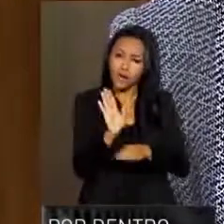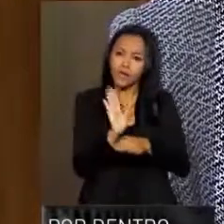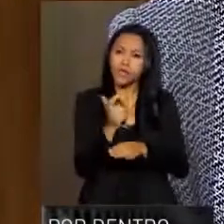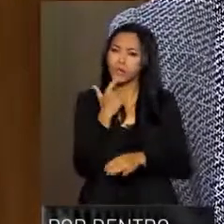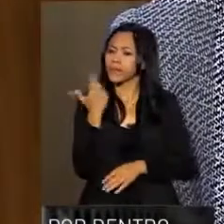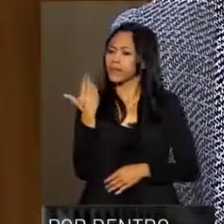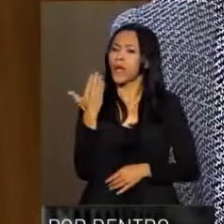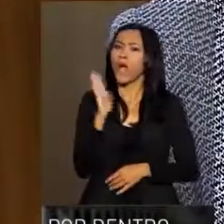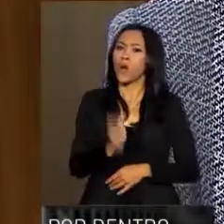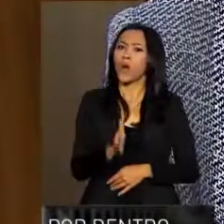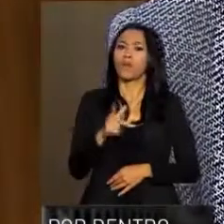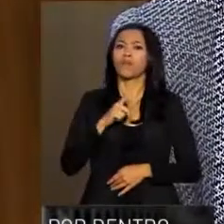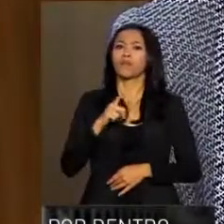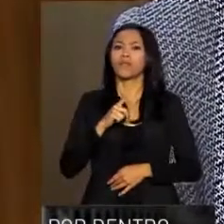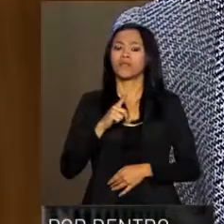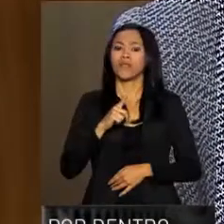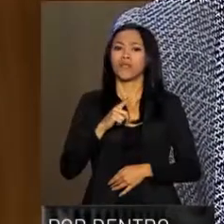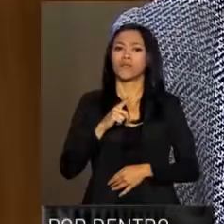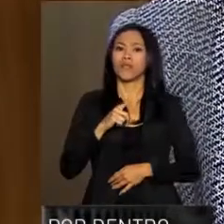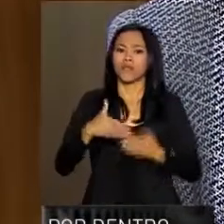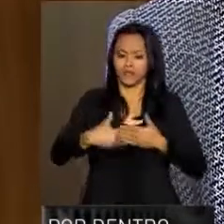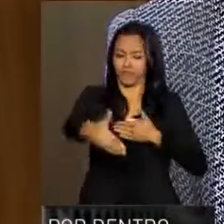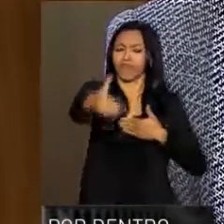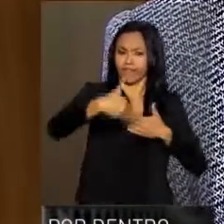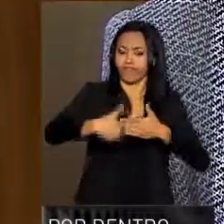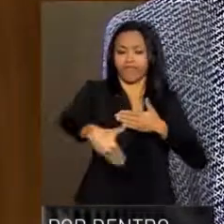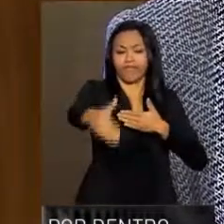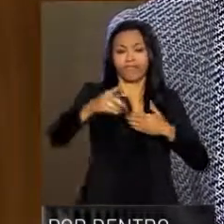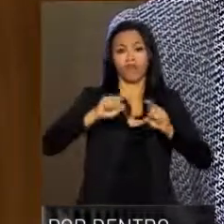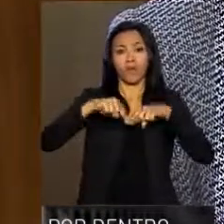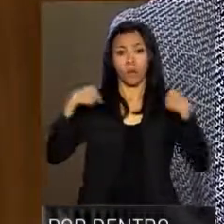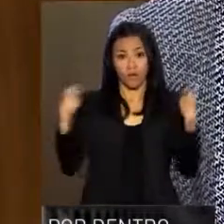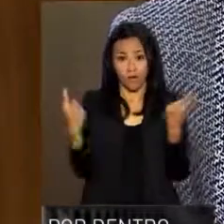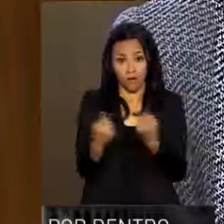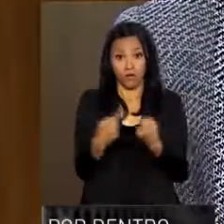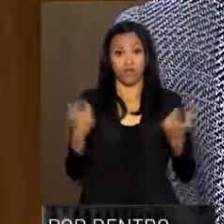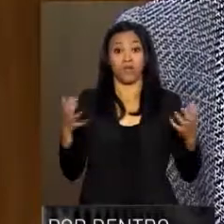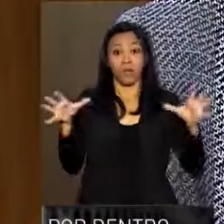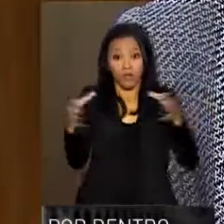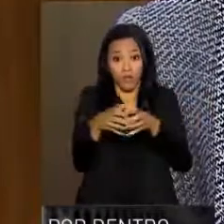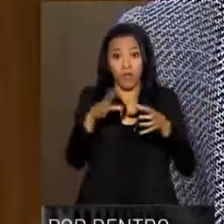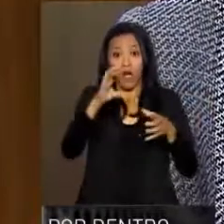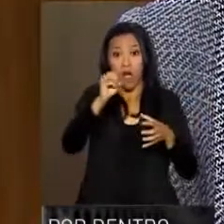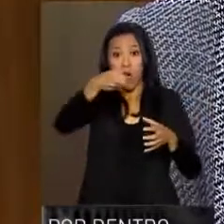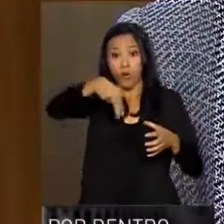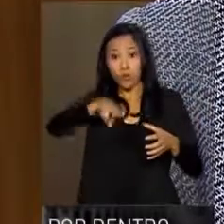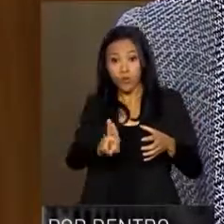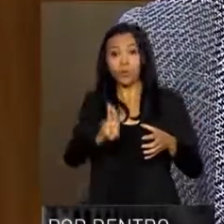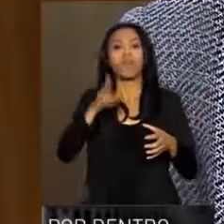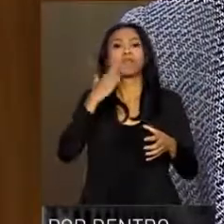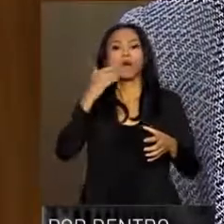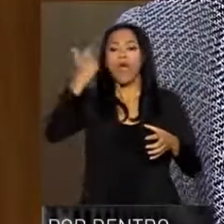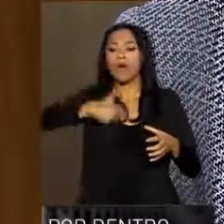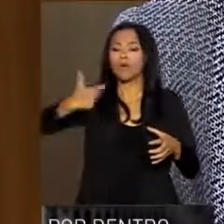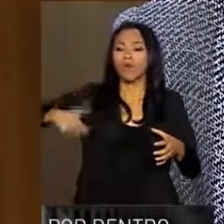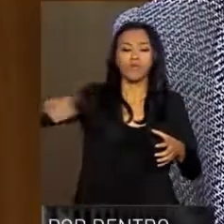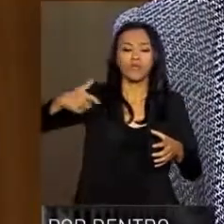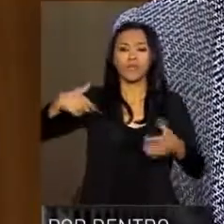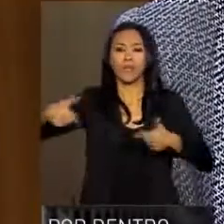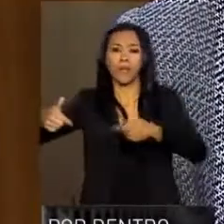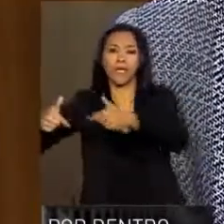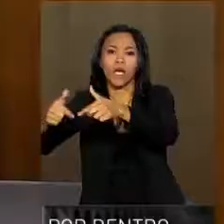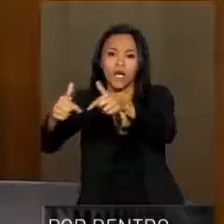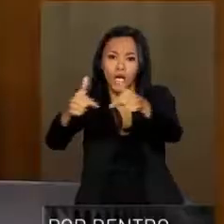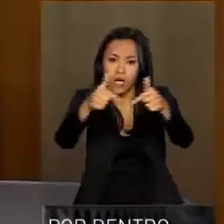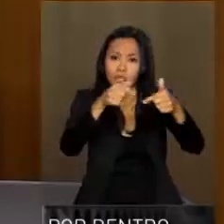temos com a onu mulheres um produto tóxico que estamos fazendo para buscar alguns lugares que estão sendo feito esse trabalho no